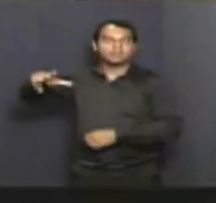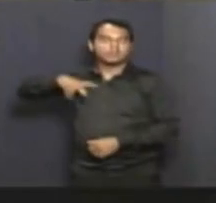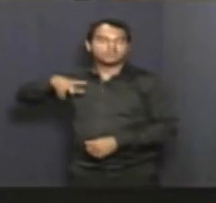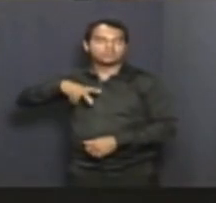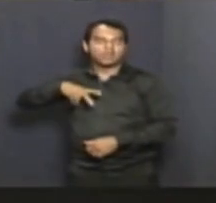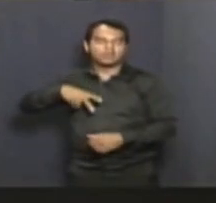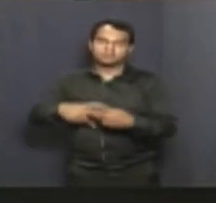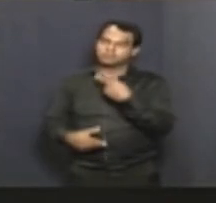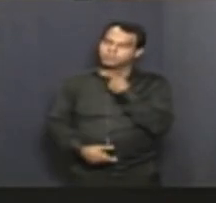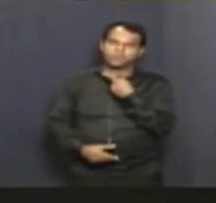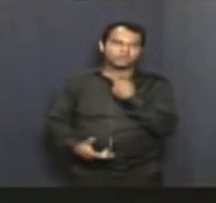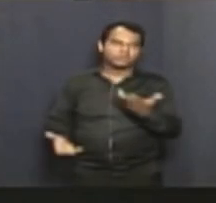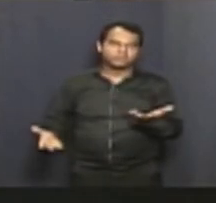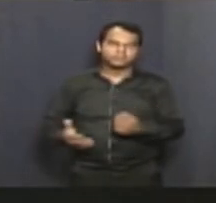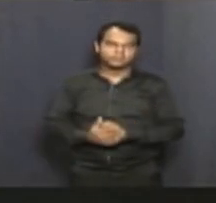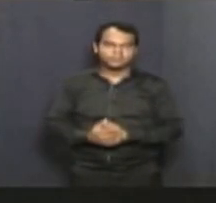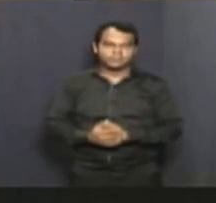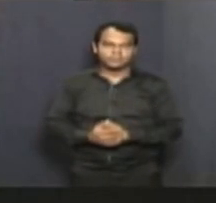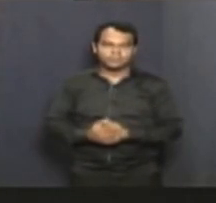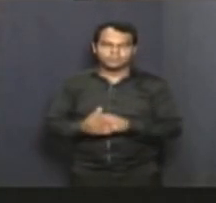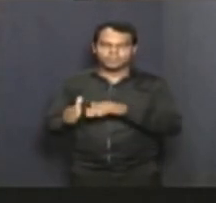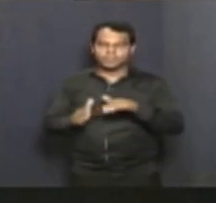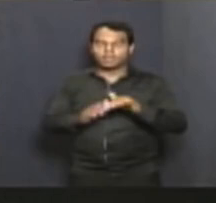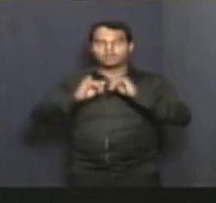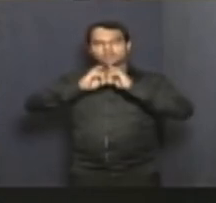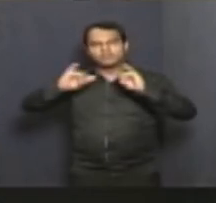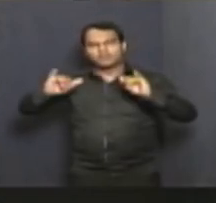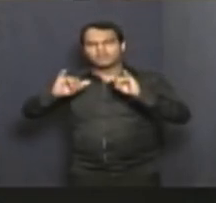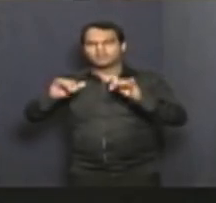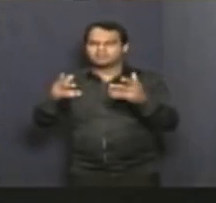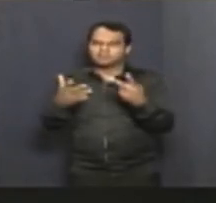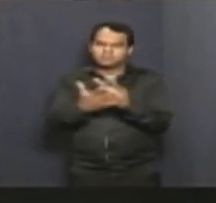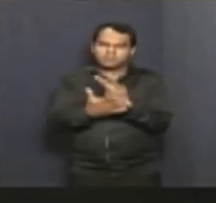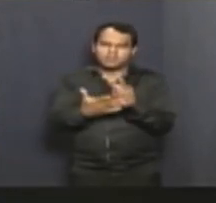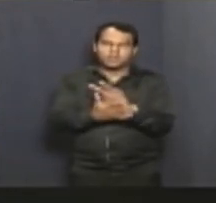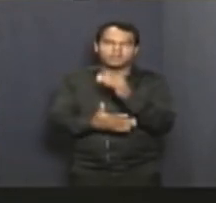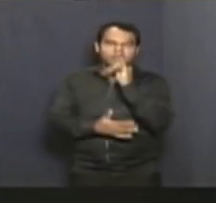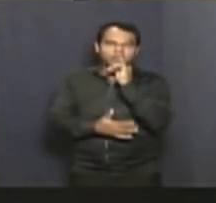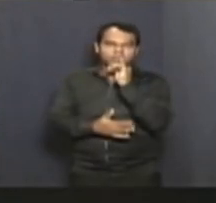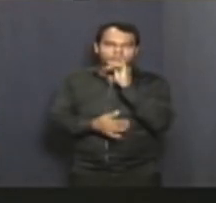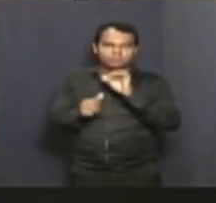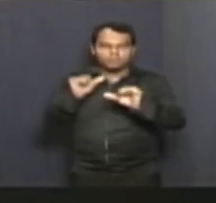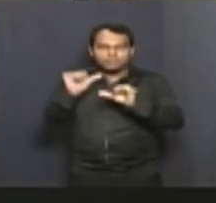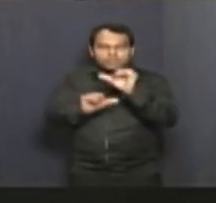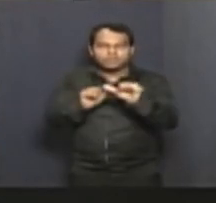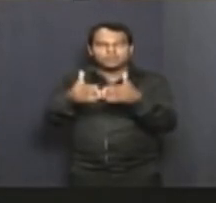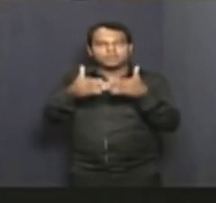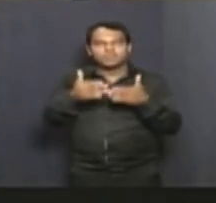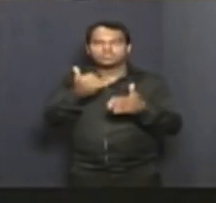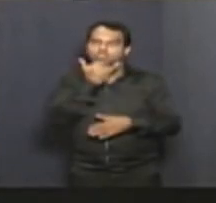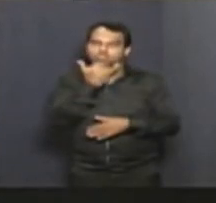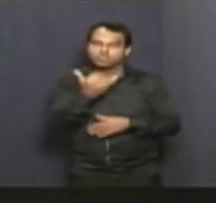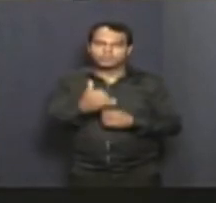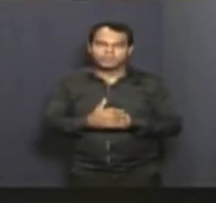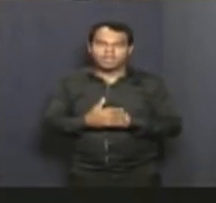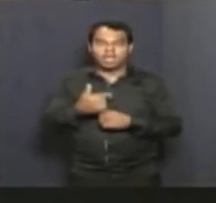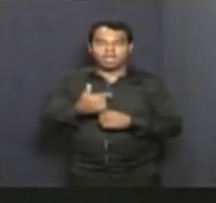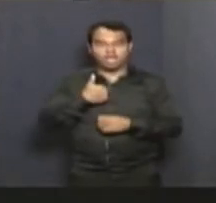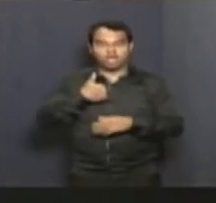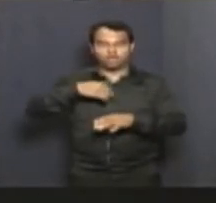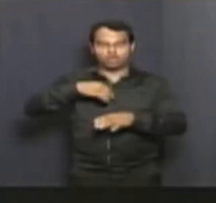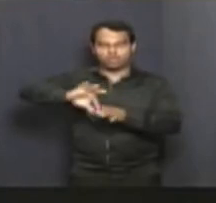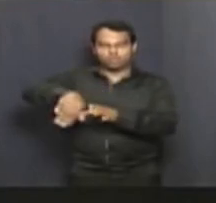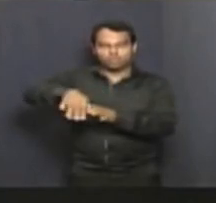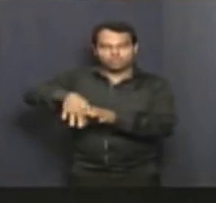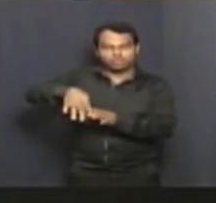ser só fazer uma uma correção aqui é pequeno já desculpas eu só tinha o nome do candidato